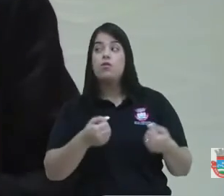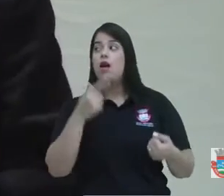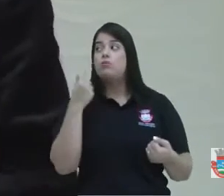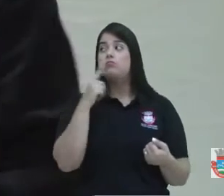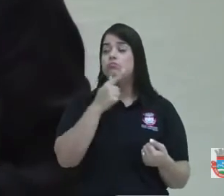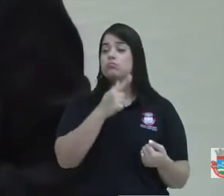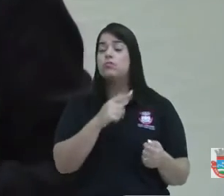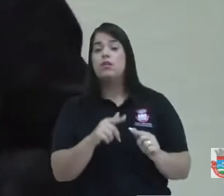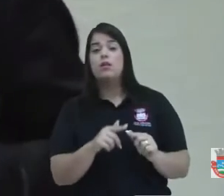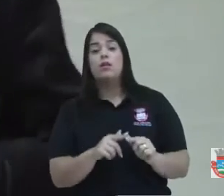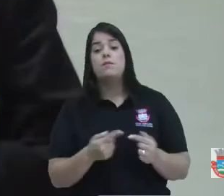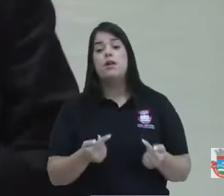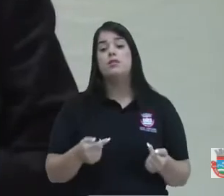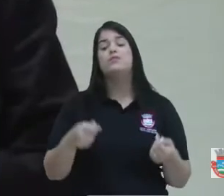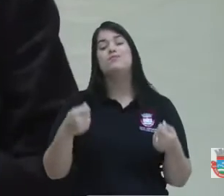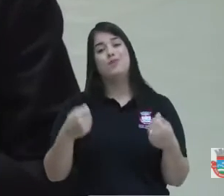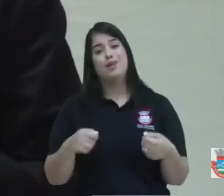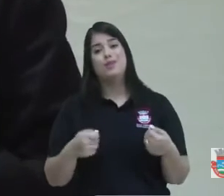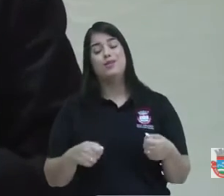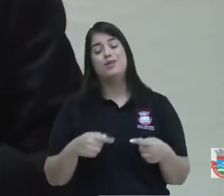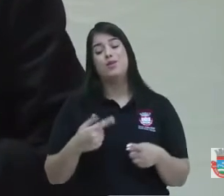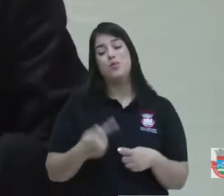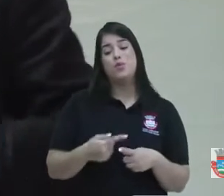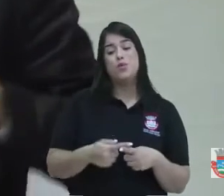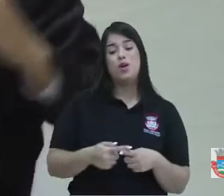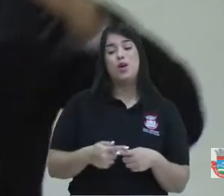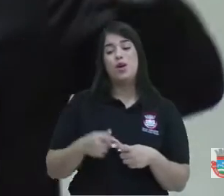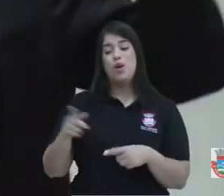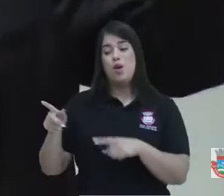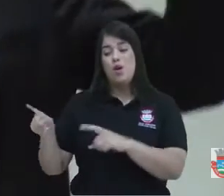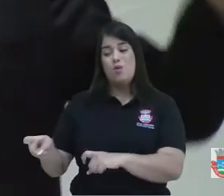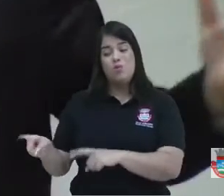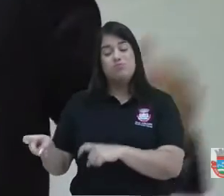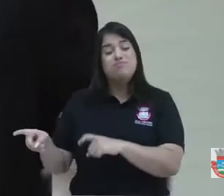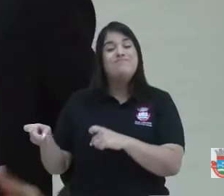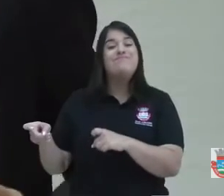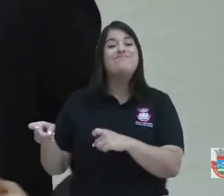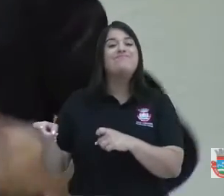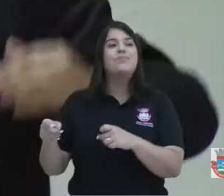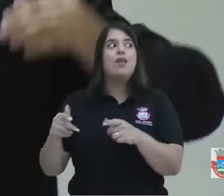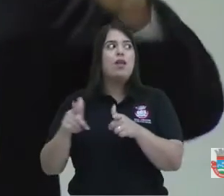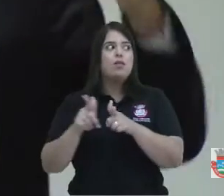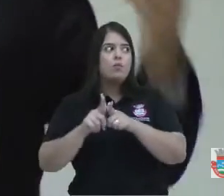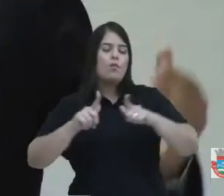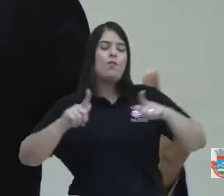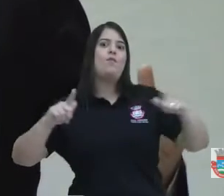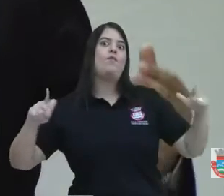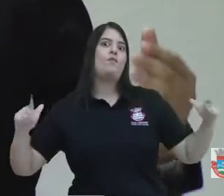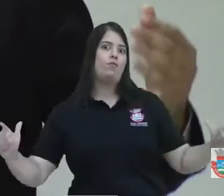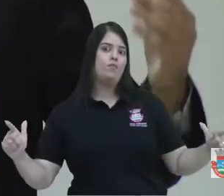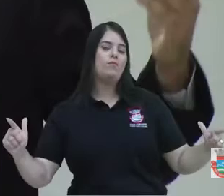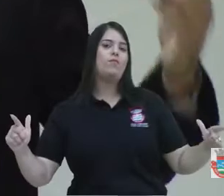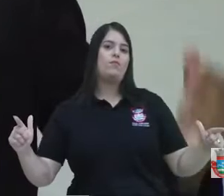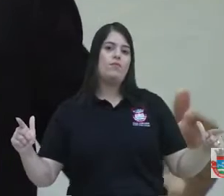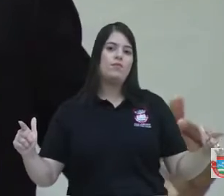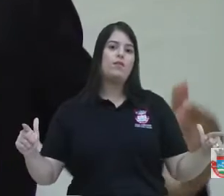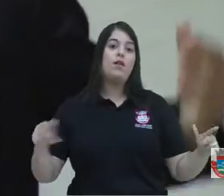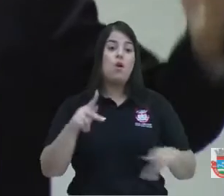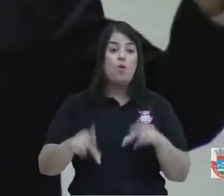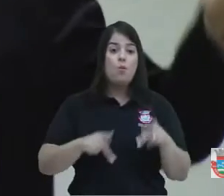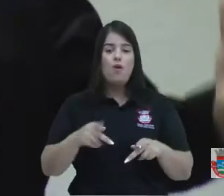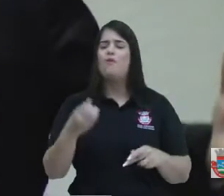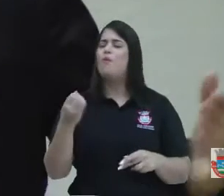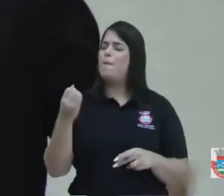lá. Só que precisa, porque a comunidade é uma comunidade grande, com as pessoas muito